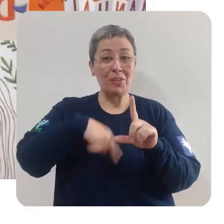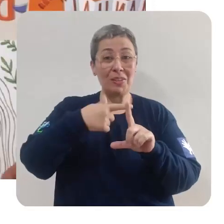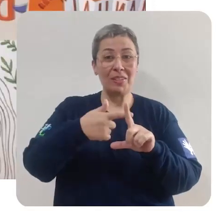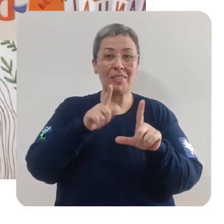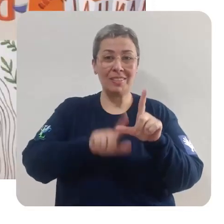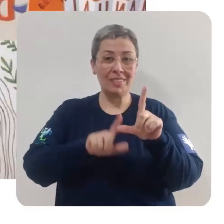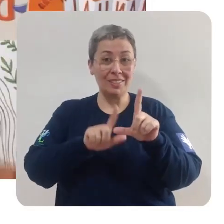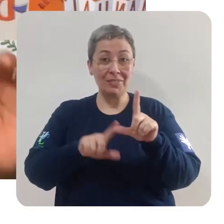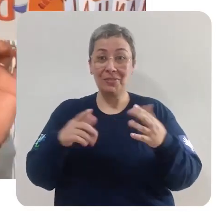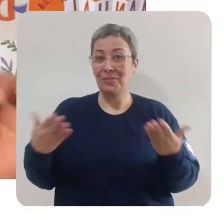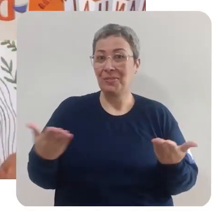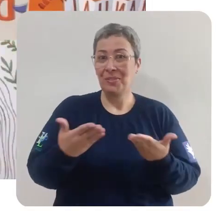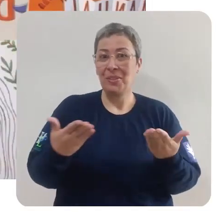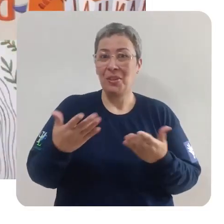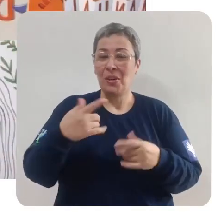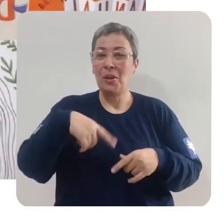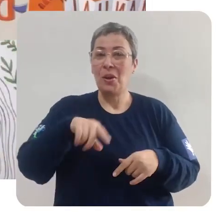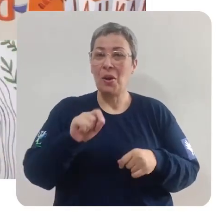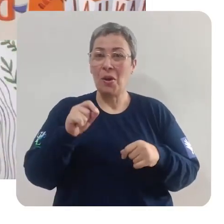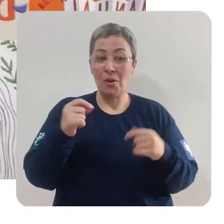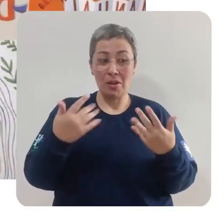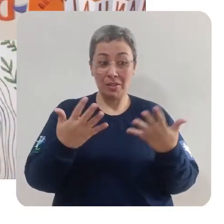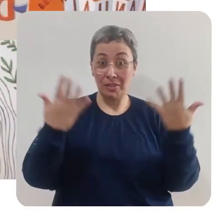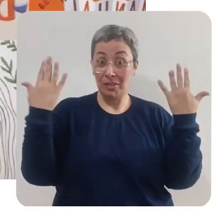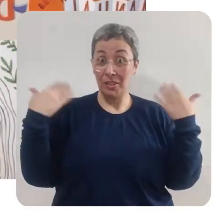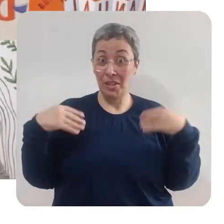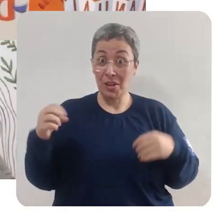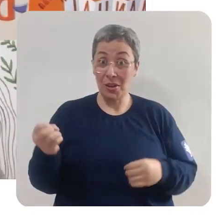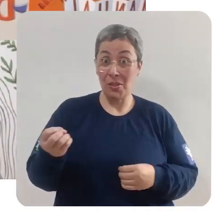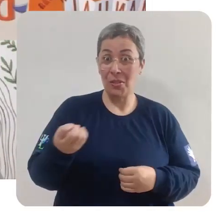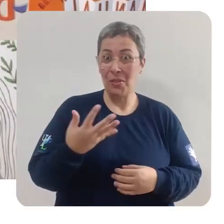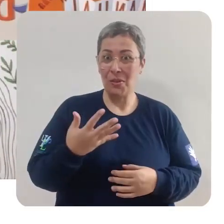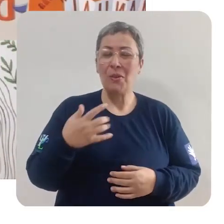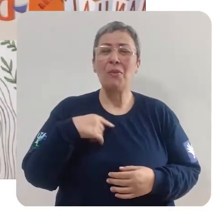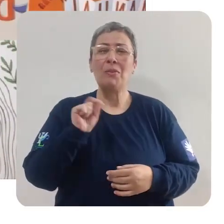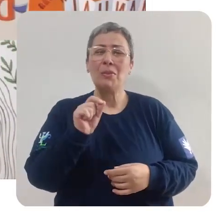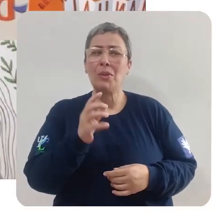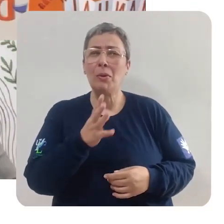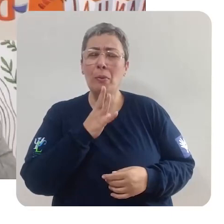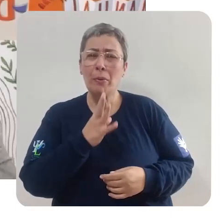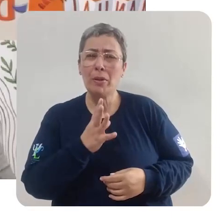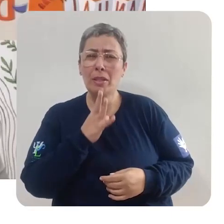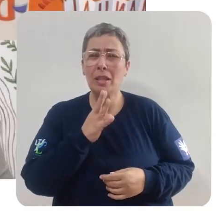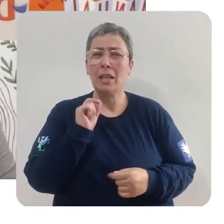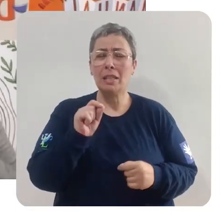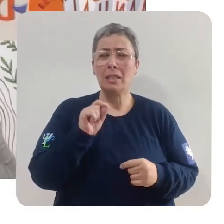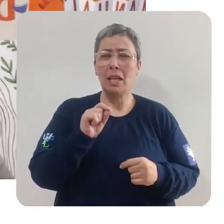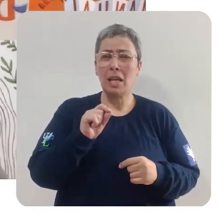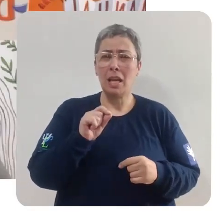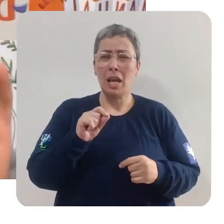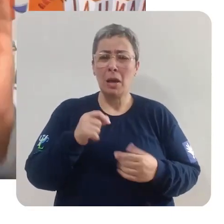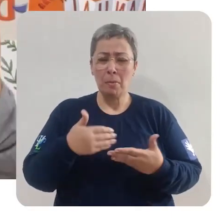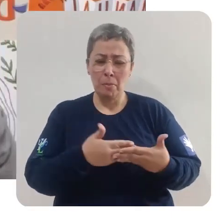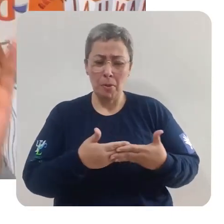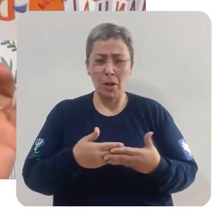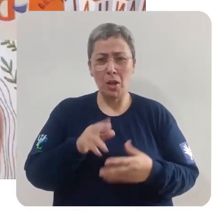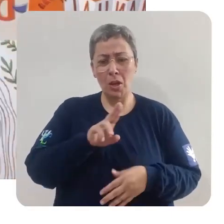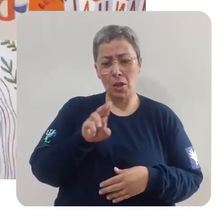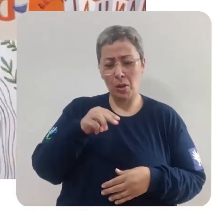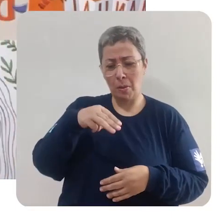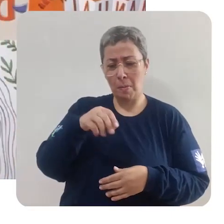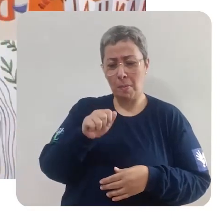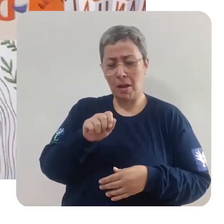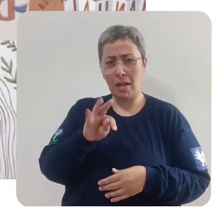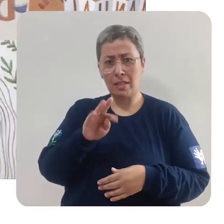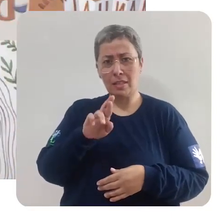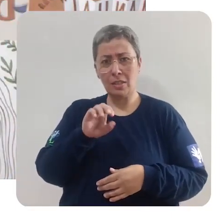E agora, de cenário novo. Vocês já ouviram falar de uma boneca chamada